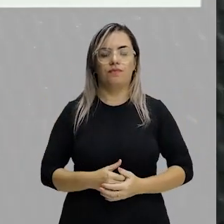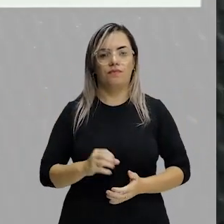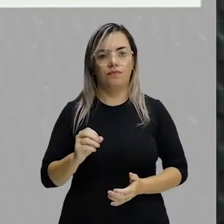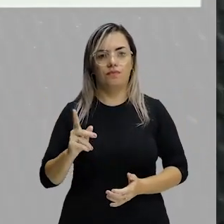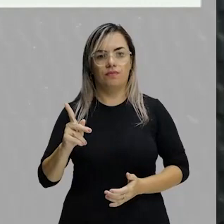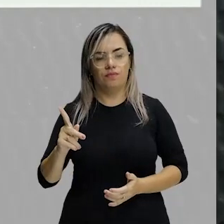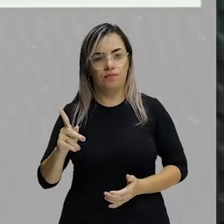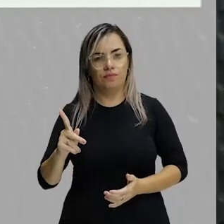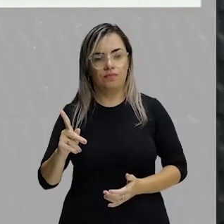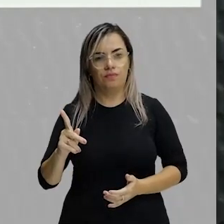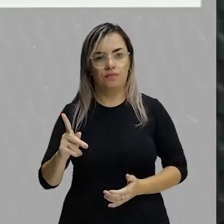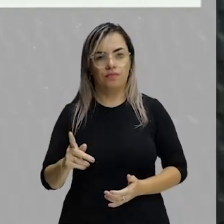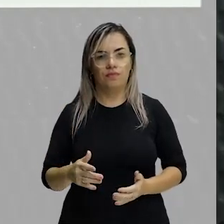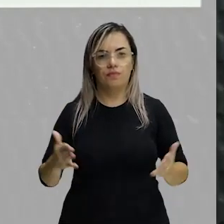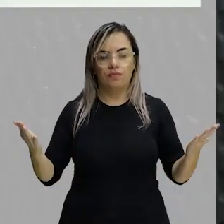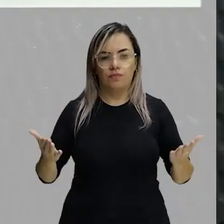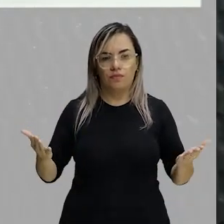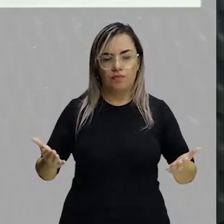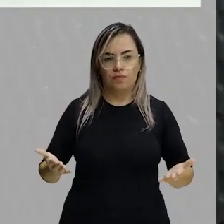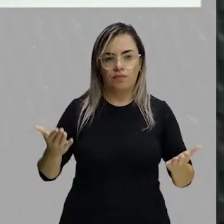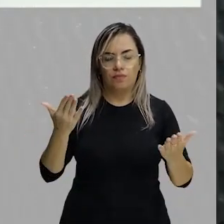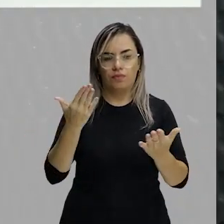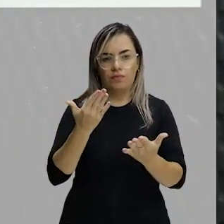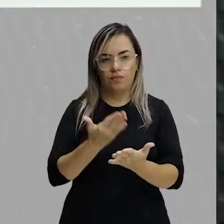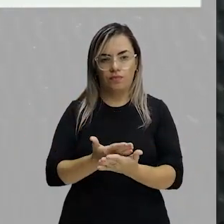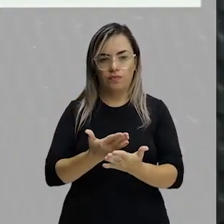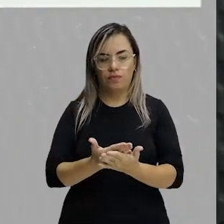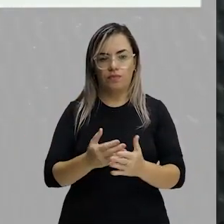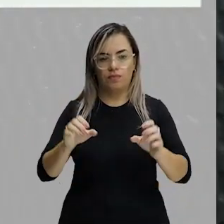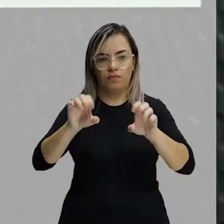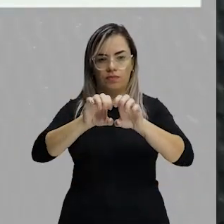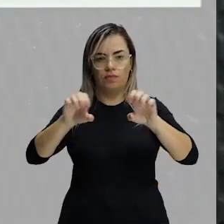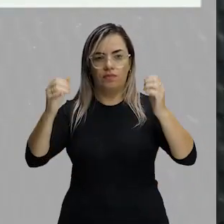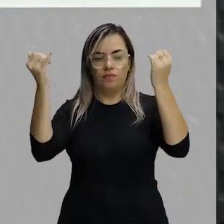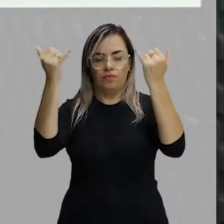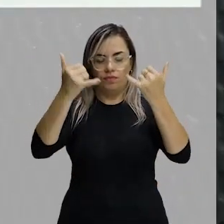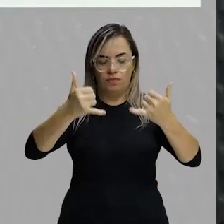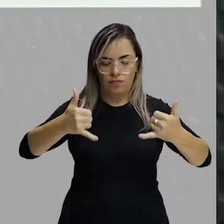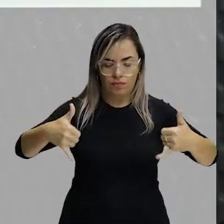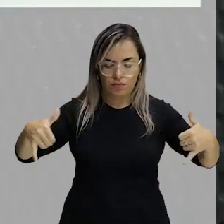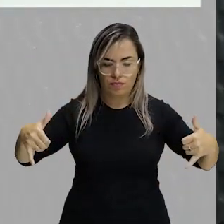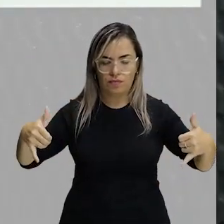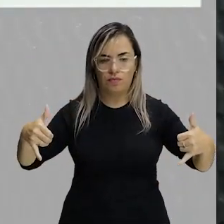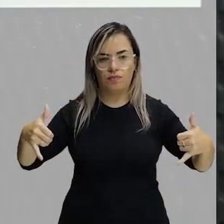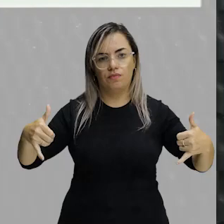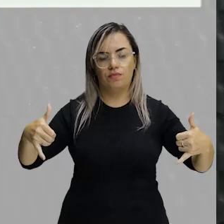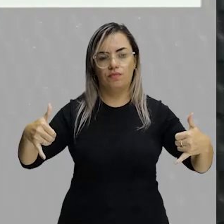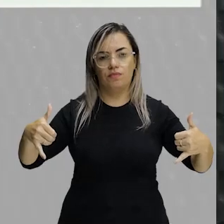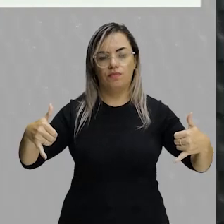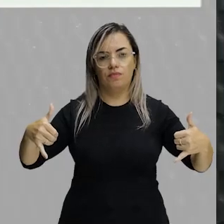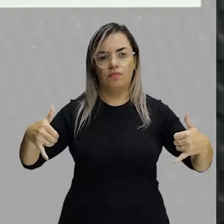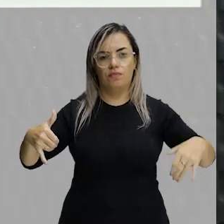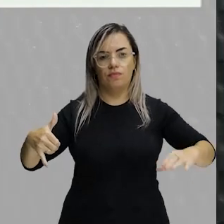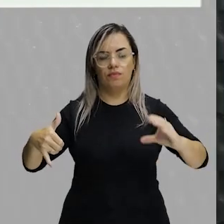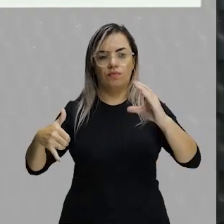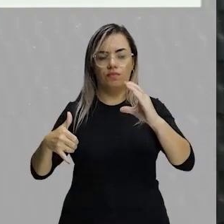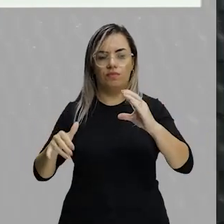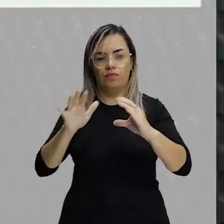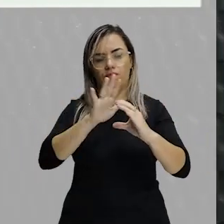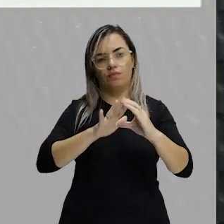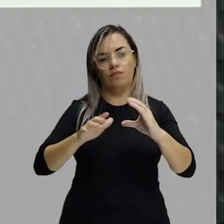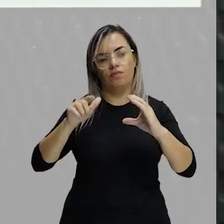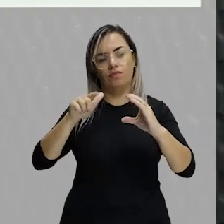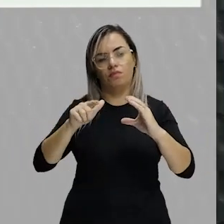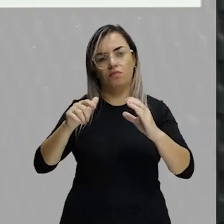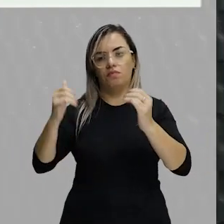turma? Então, na aula de hoje, a gente estudou a equação da hipérbole quando o centro da